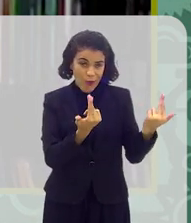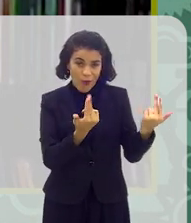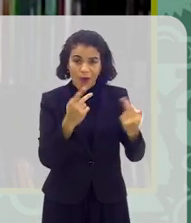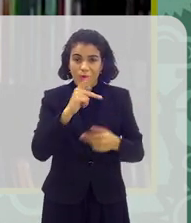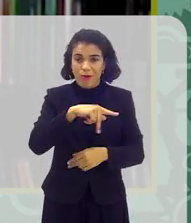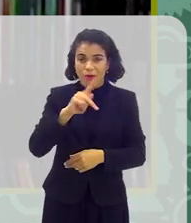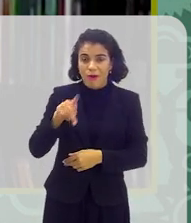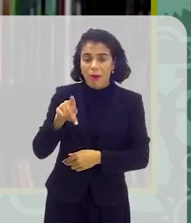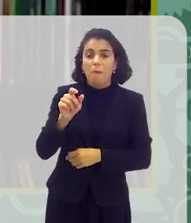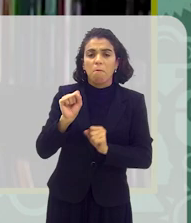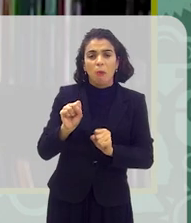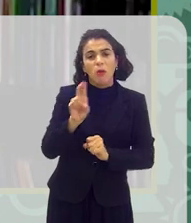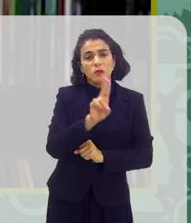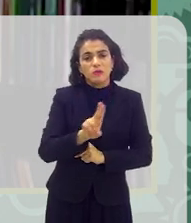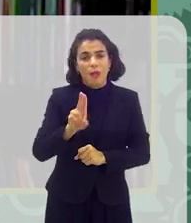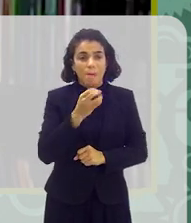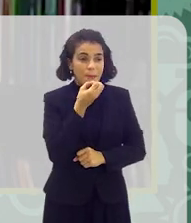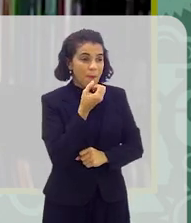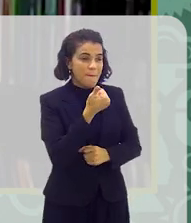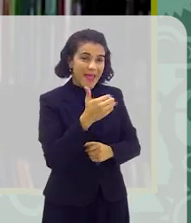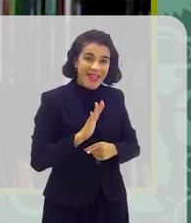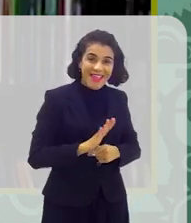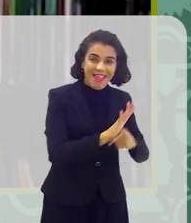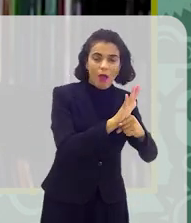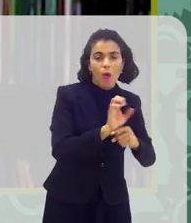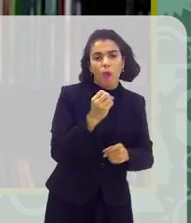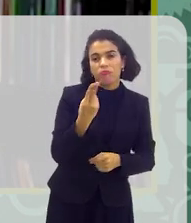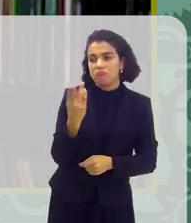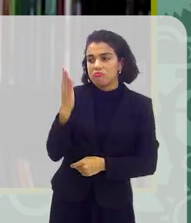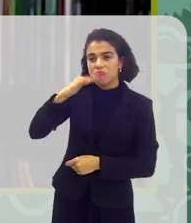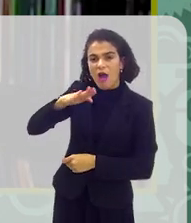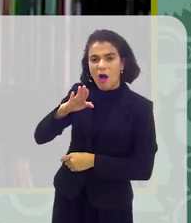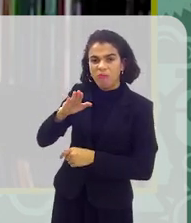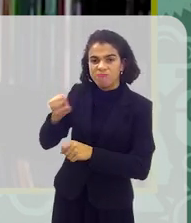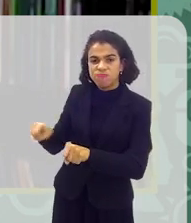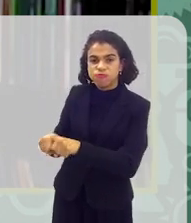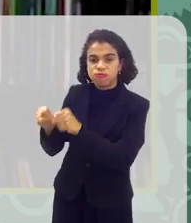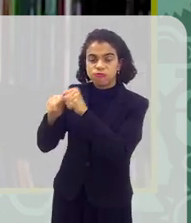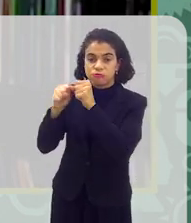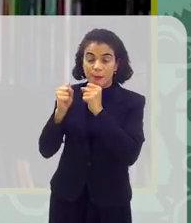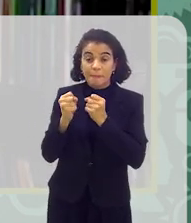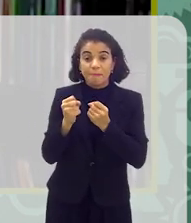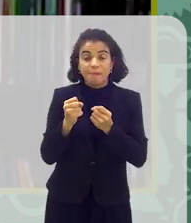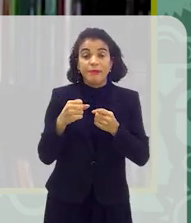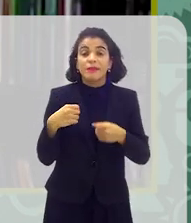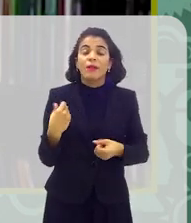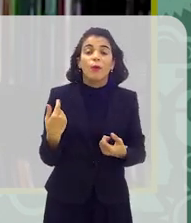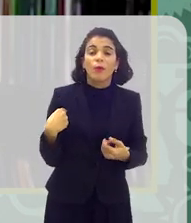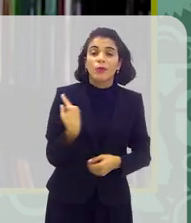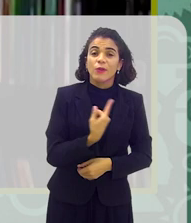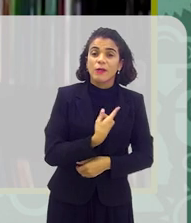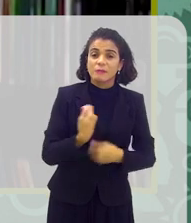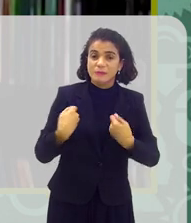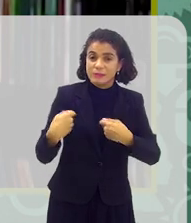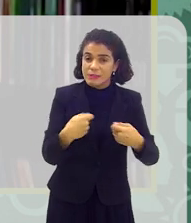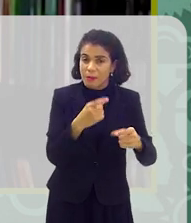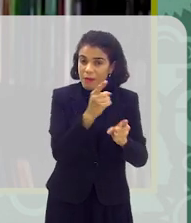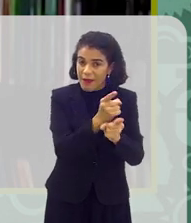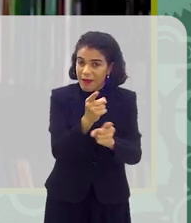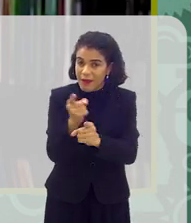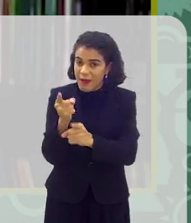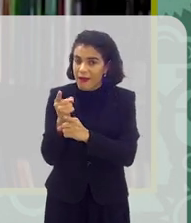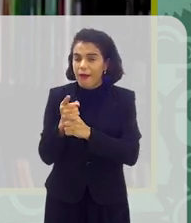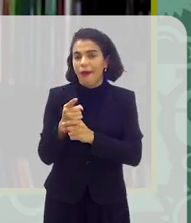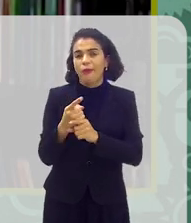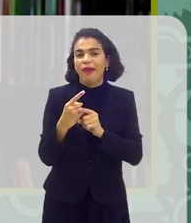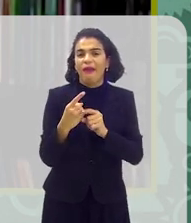falou, a tecnologia ela pode ser usada para o bem ou para o mal, como a gente vê diariamente. E o que a gente tem que